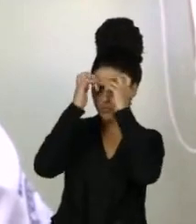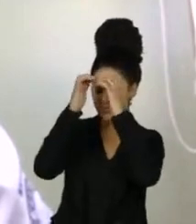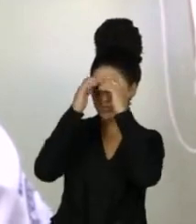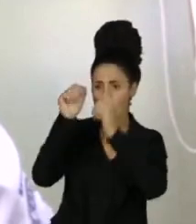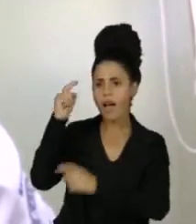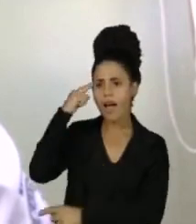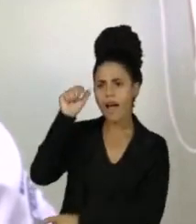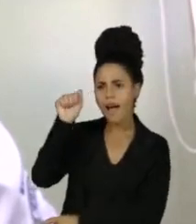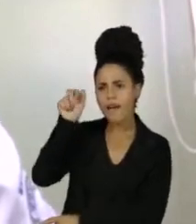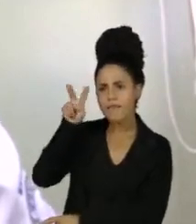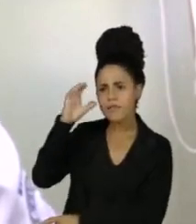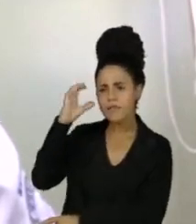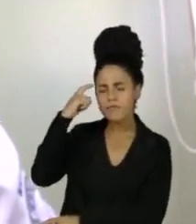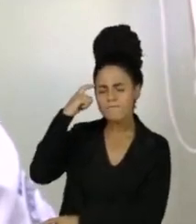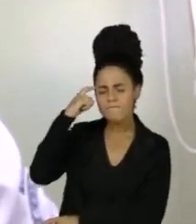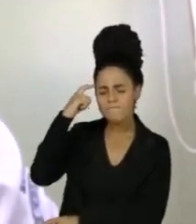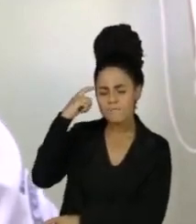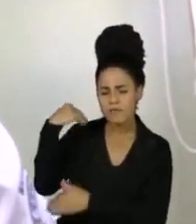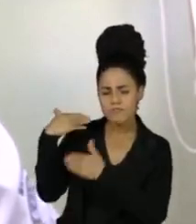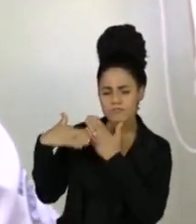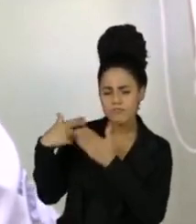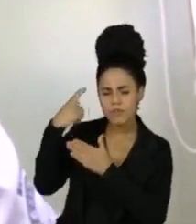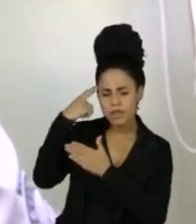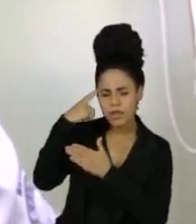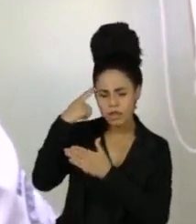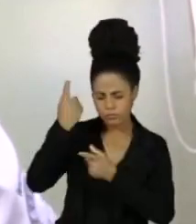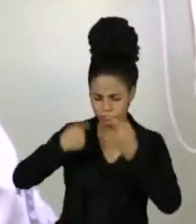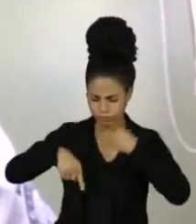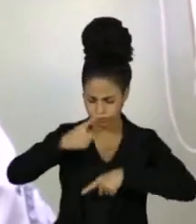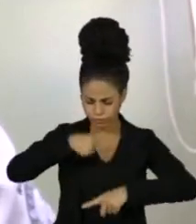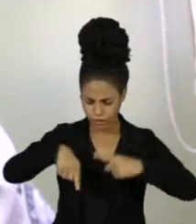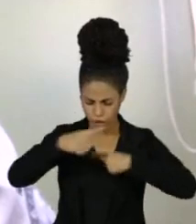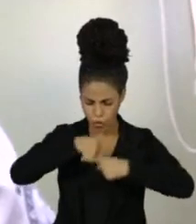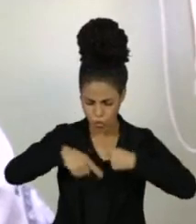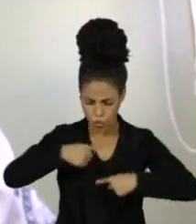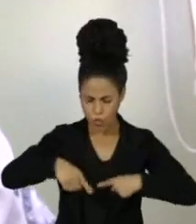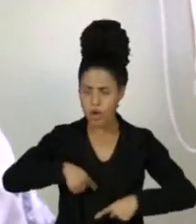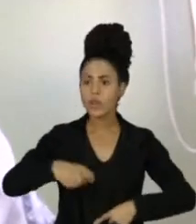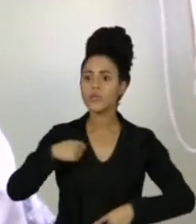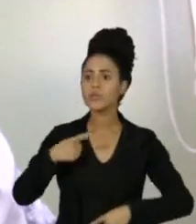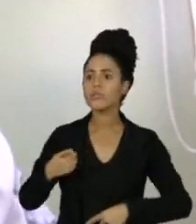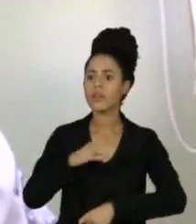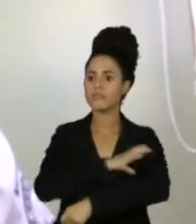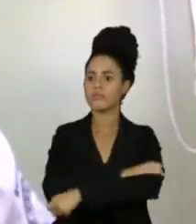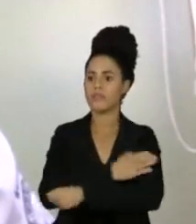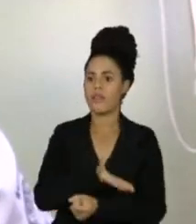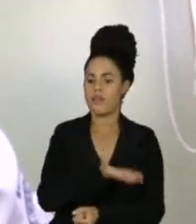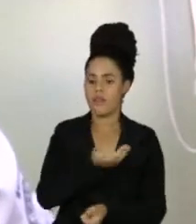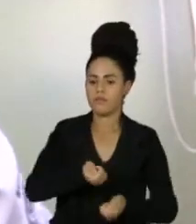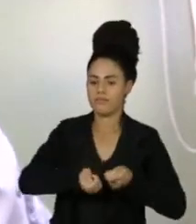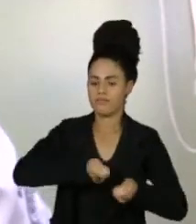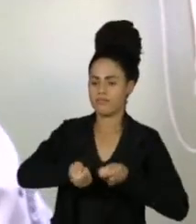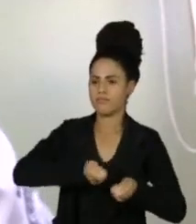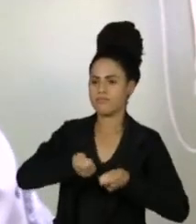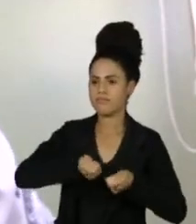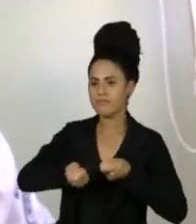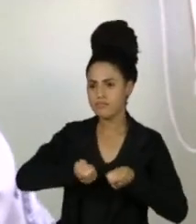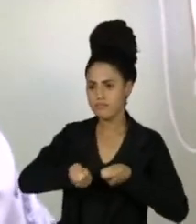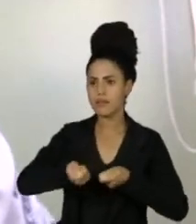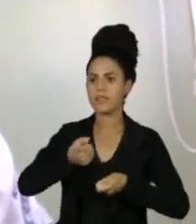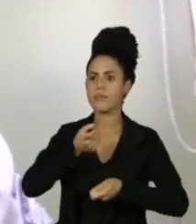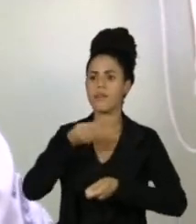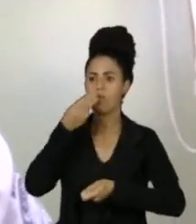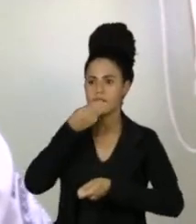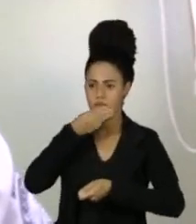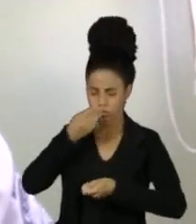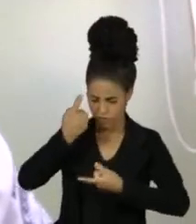AVC, elas são decorrentes de alterações no nosso sistema como um todo. Então, o controle da pressão, o controle da glicose também são muito